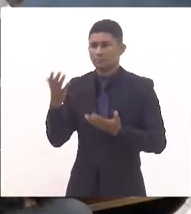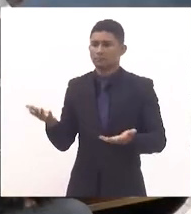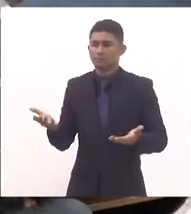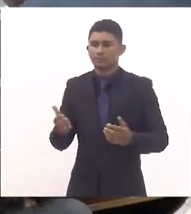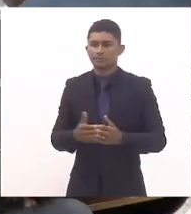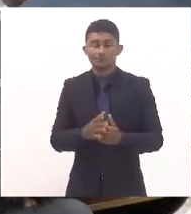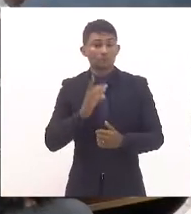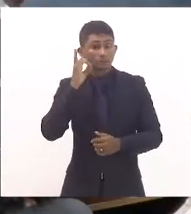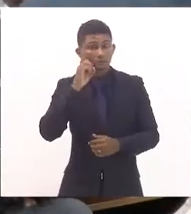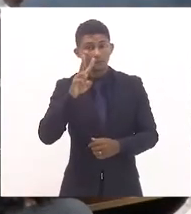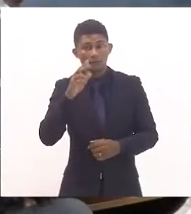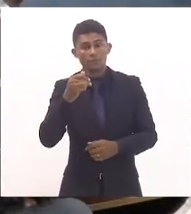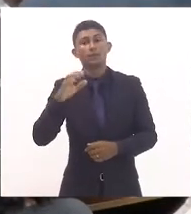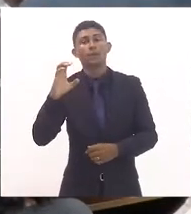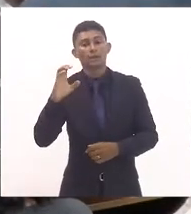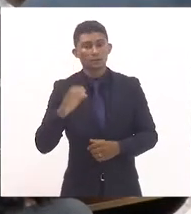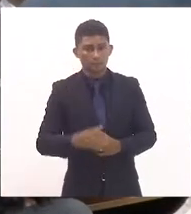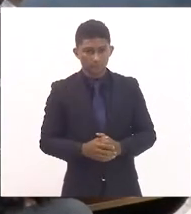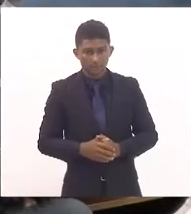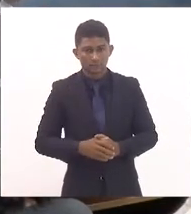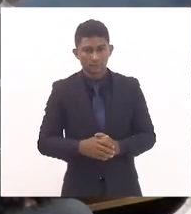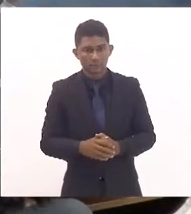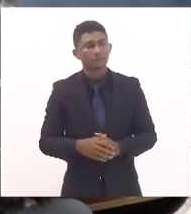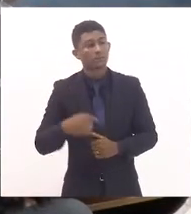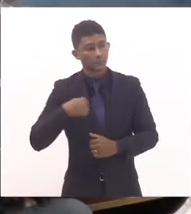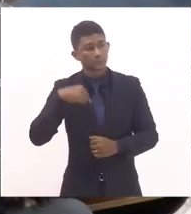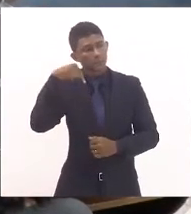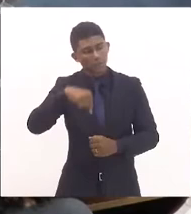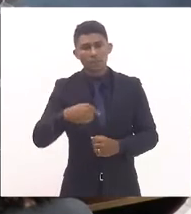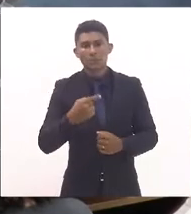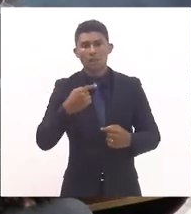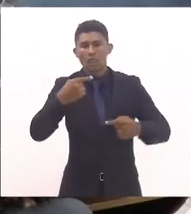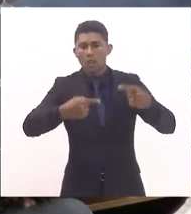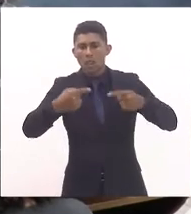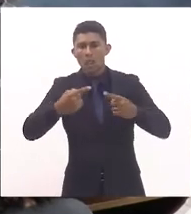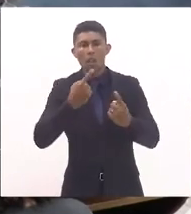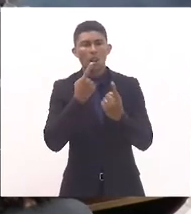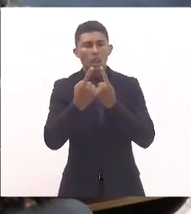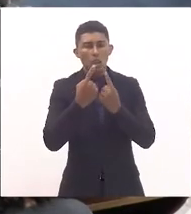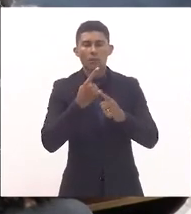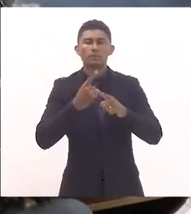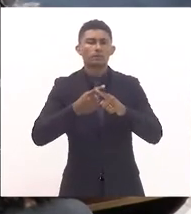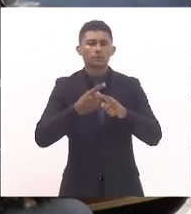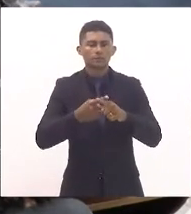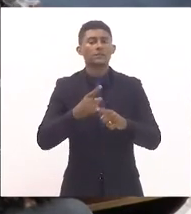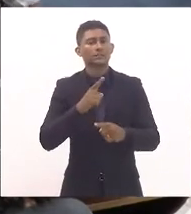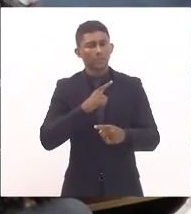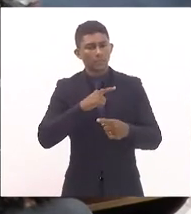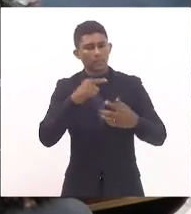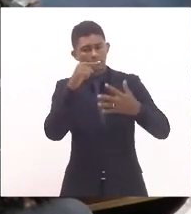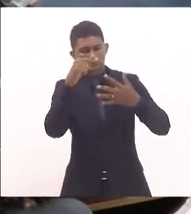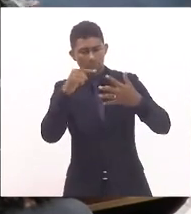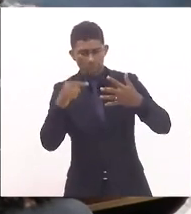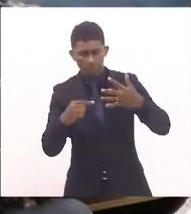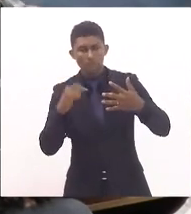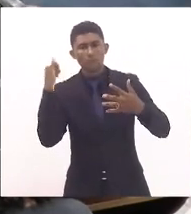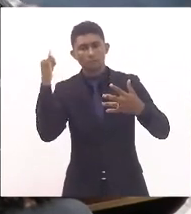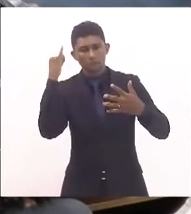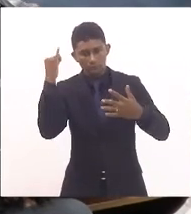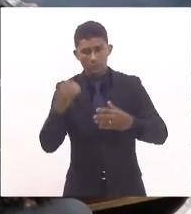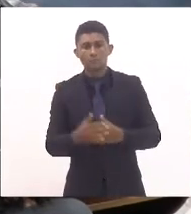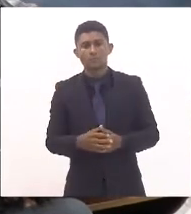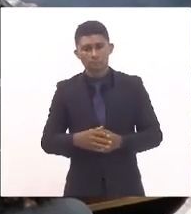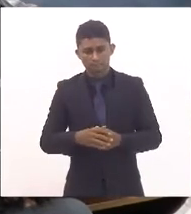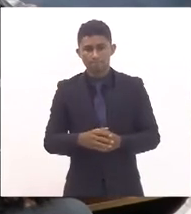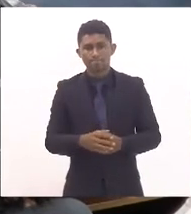Valdeir Carneiro. Não queria fazer esse debate, porque realmente tem várias coisas importantes, Carlos Augusto, que foram trazidas aqui